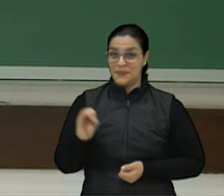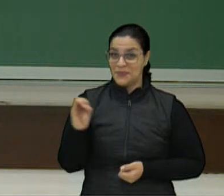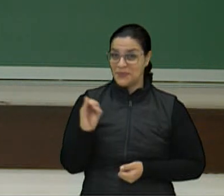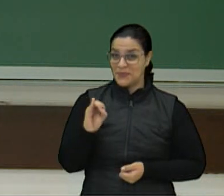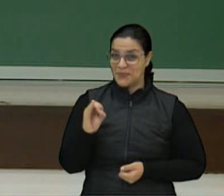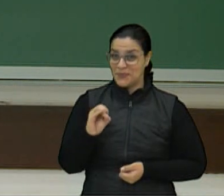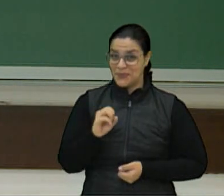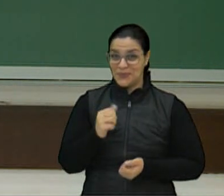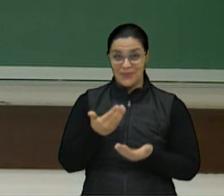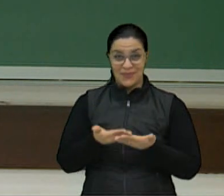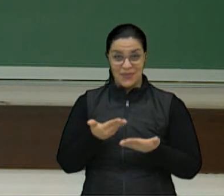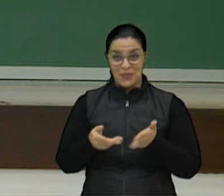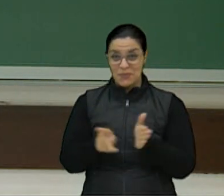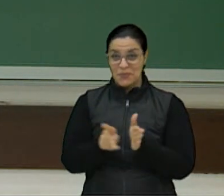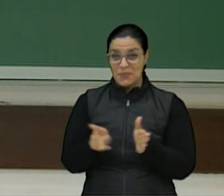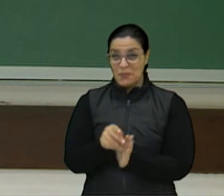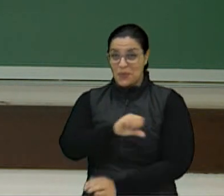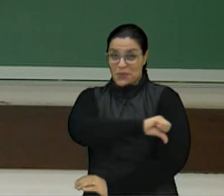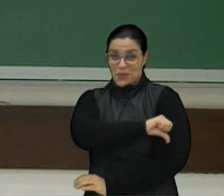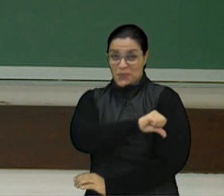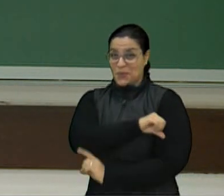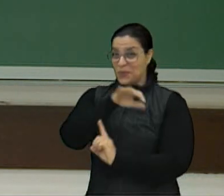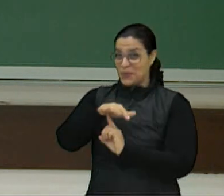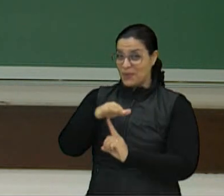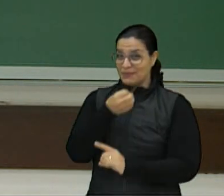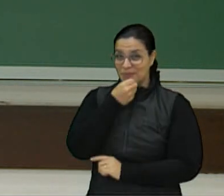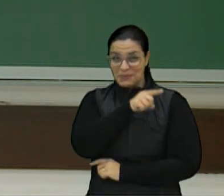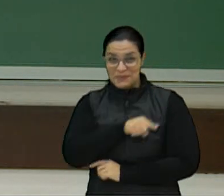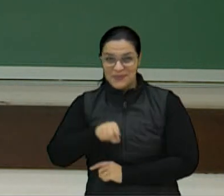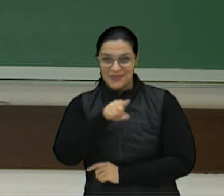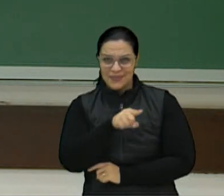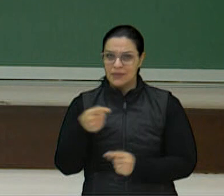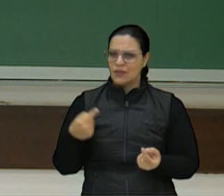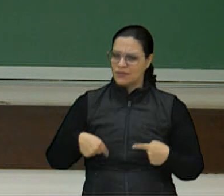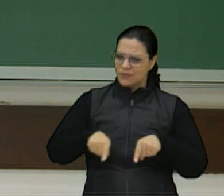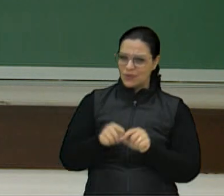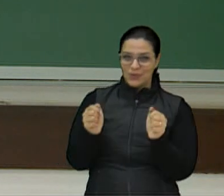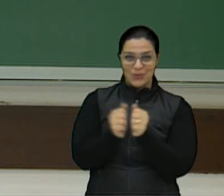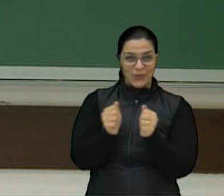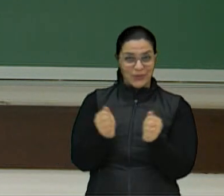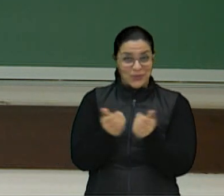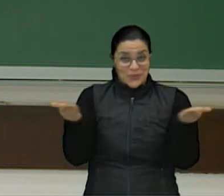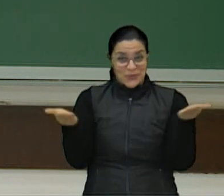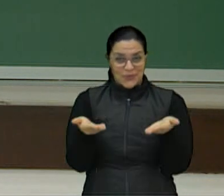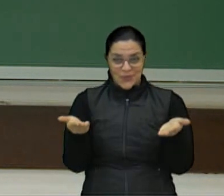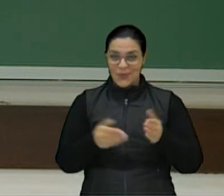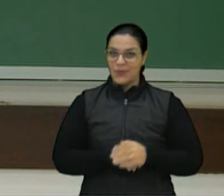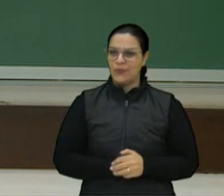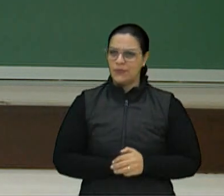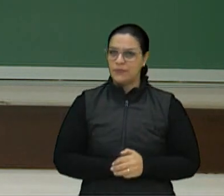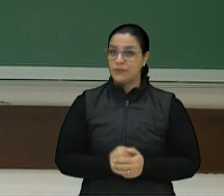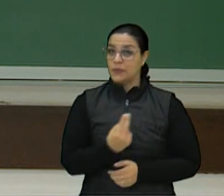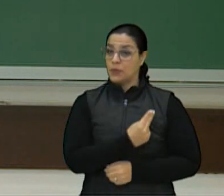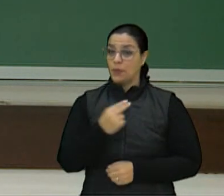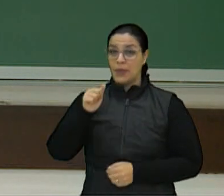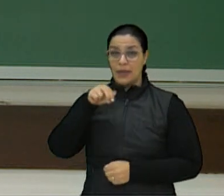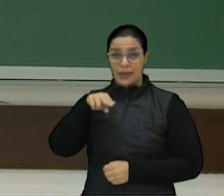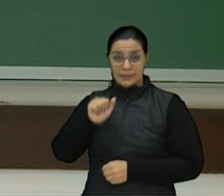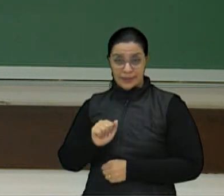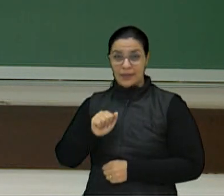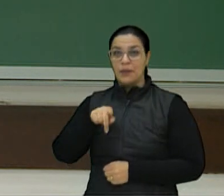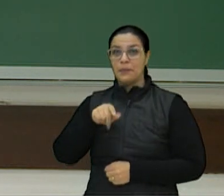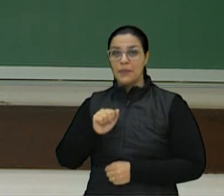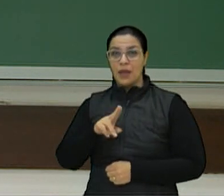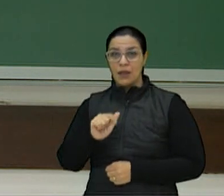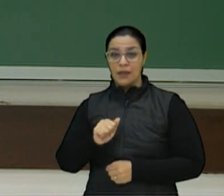Olá, estudantes do 9º ano do Estado do Paraná, tudo bem com vocês? Estamos juntos novamente hoje. Meu nome é Ana Paula